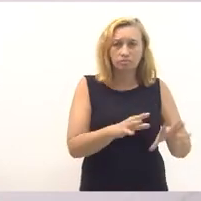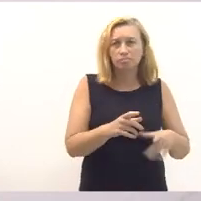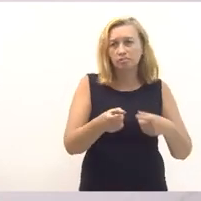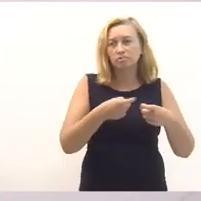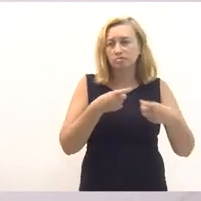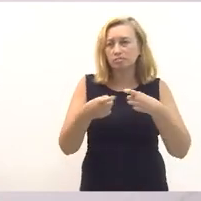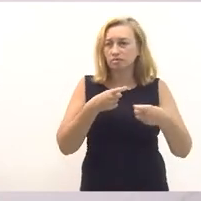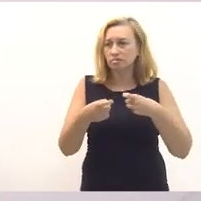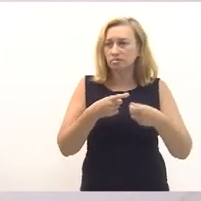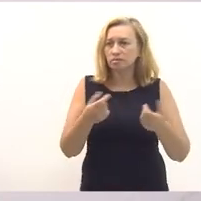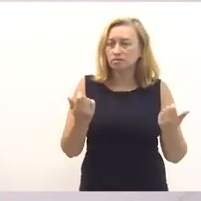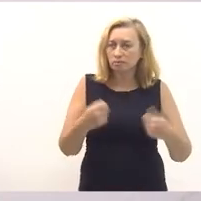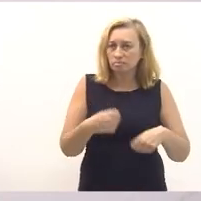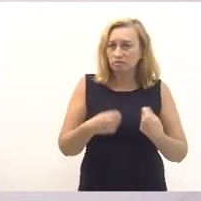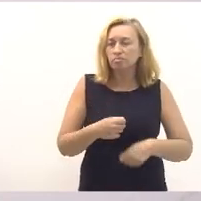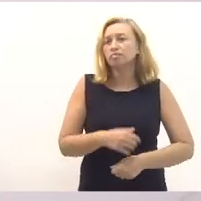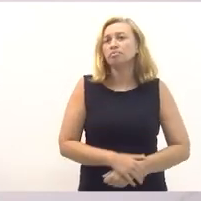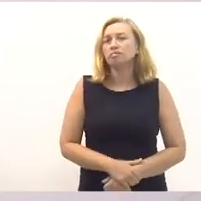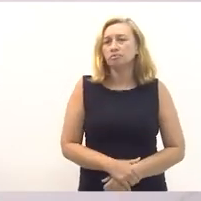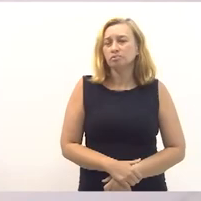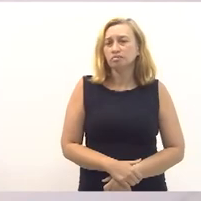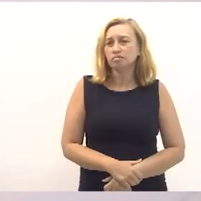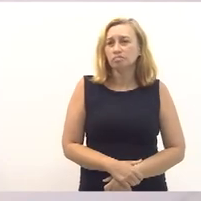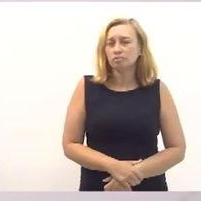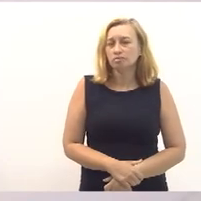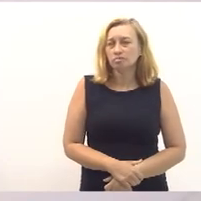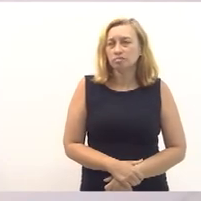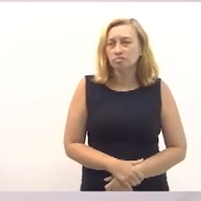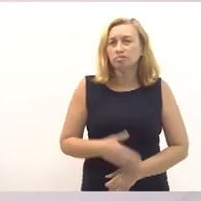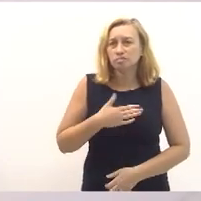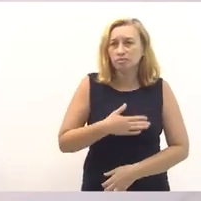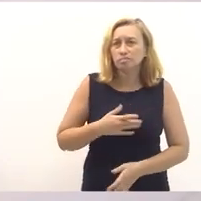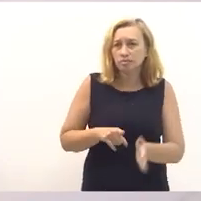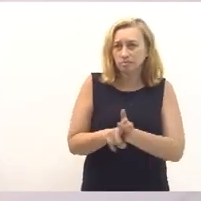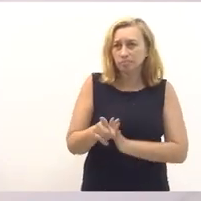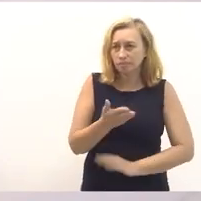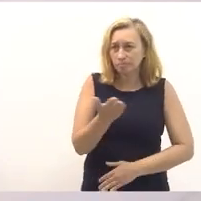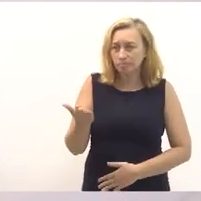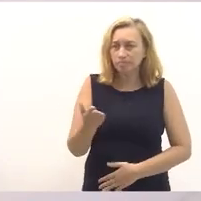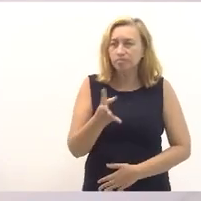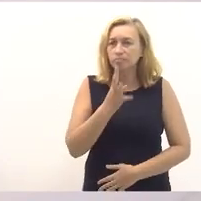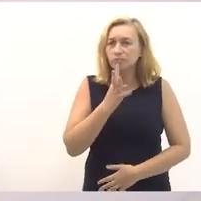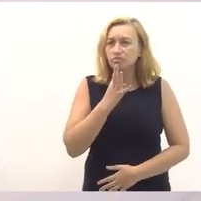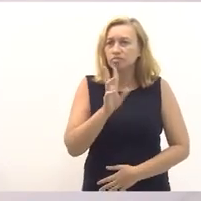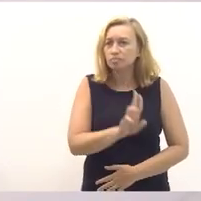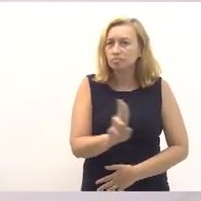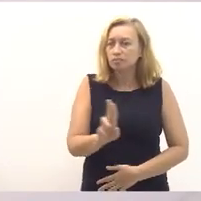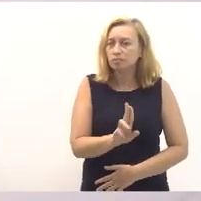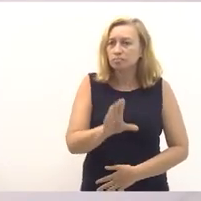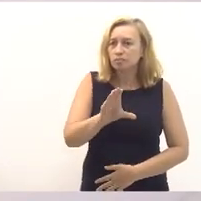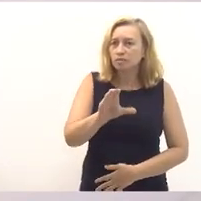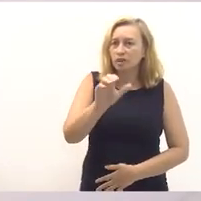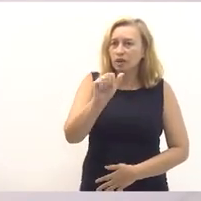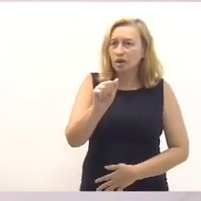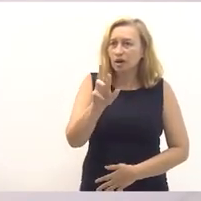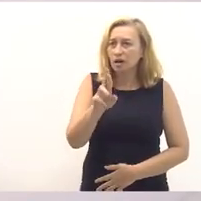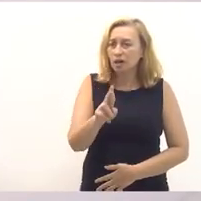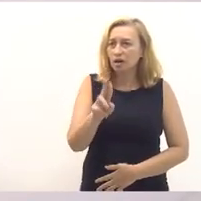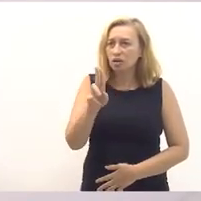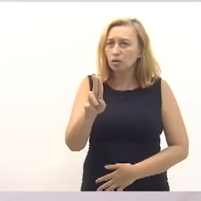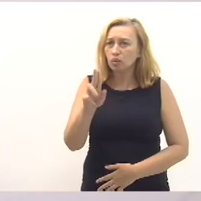a gente precisa trocar a educação a gente precisa dessa cultura eu gostaria de perguntar a vocês se vocês conhece o nome carucango